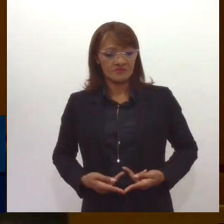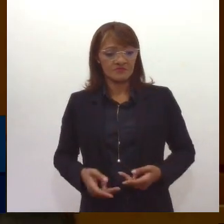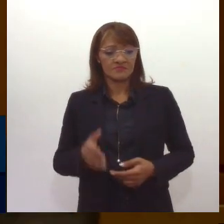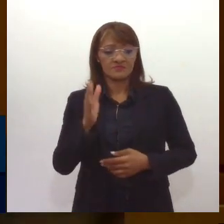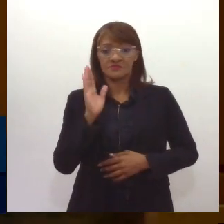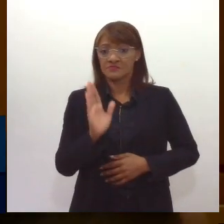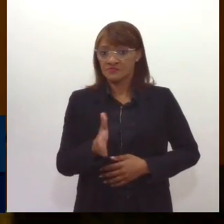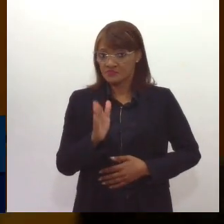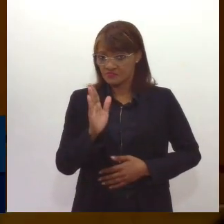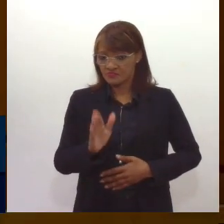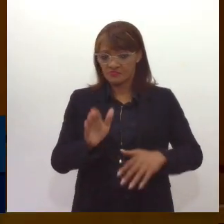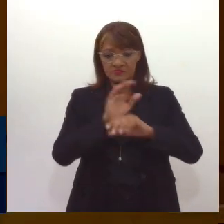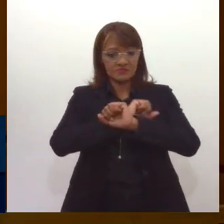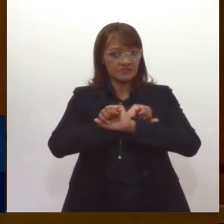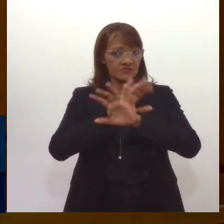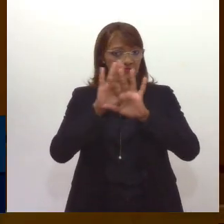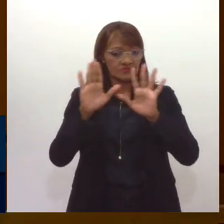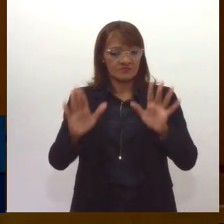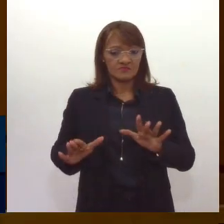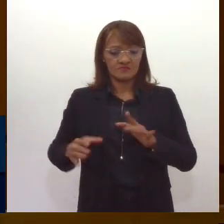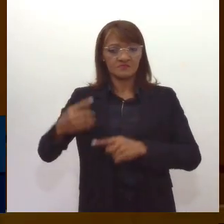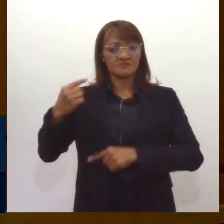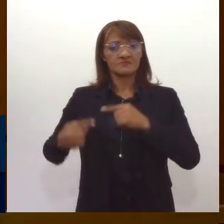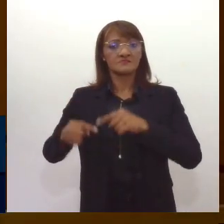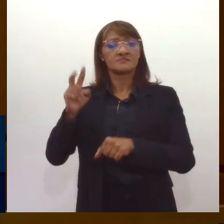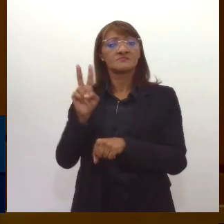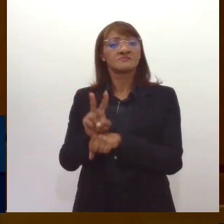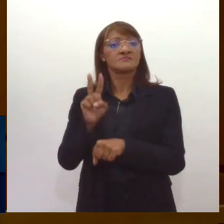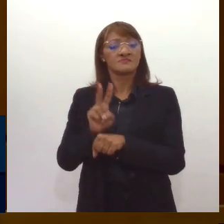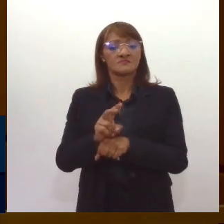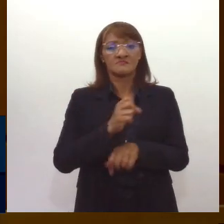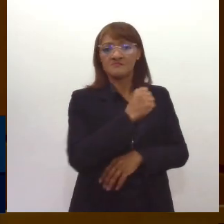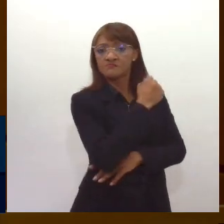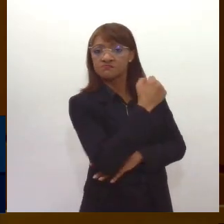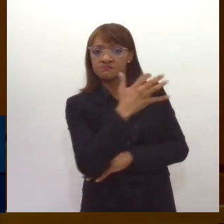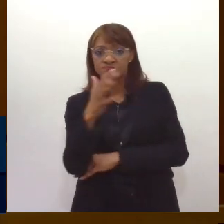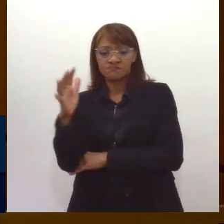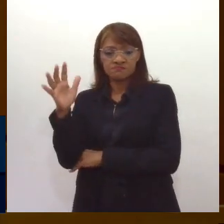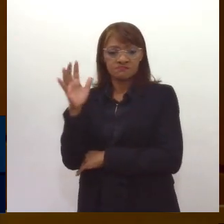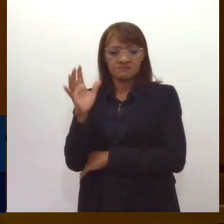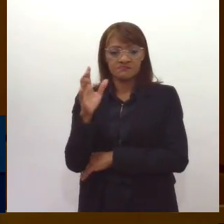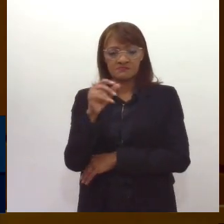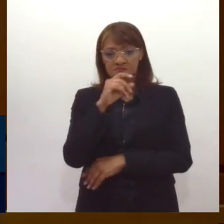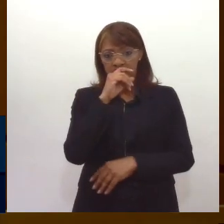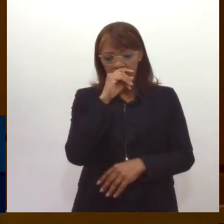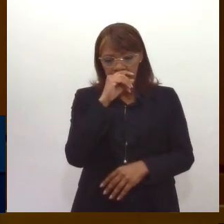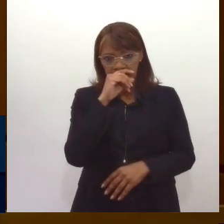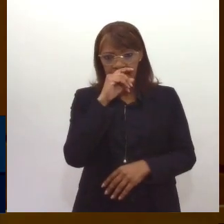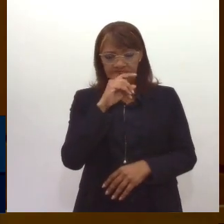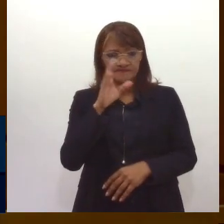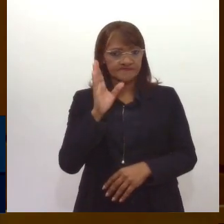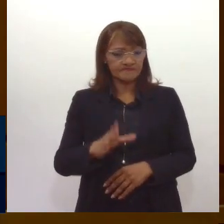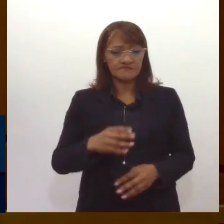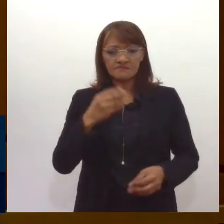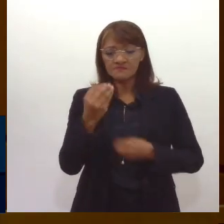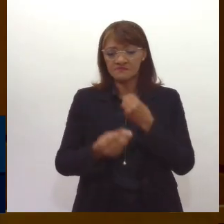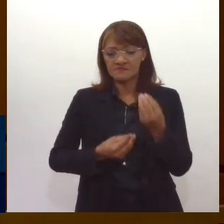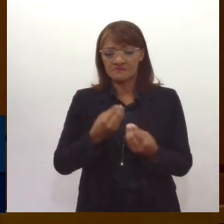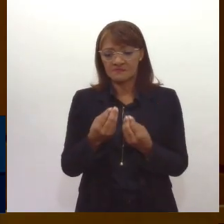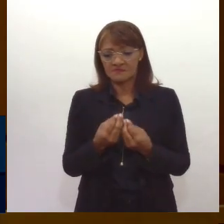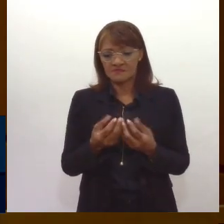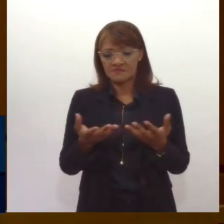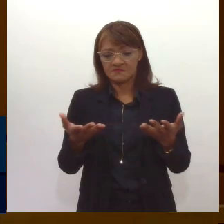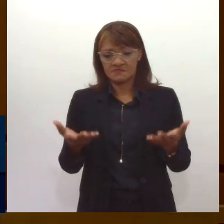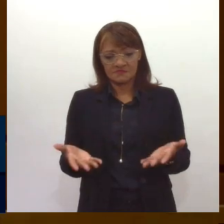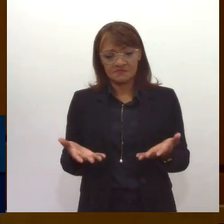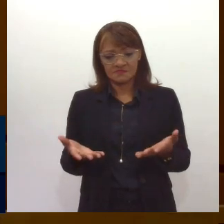de proteção ao meio ambiente, que vai de encontro, né, a essas grandes empresas que